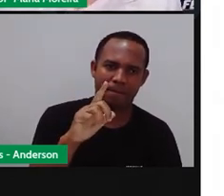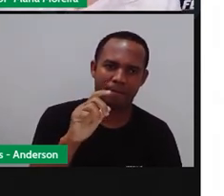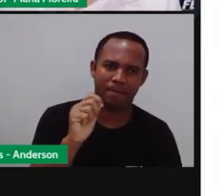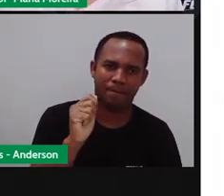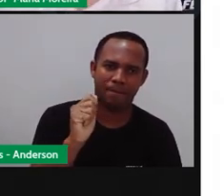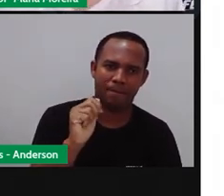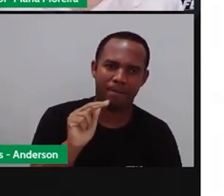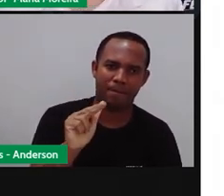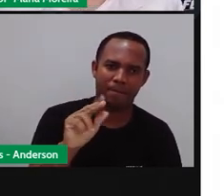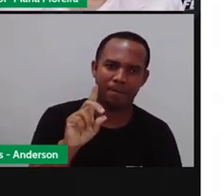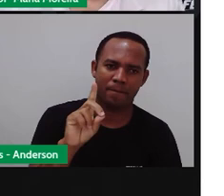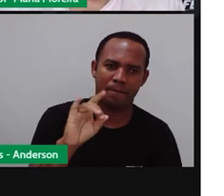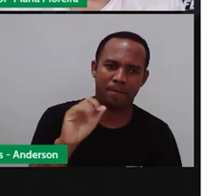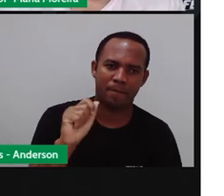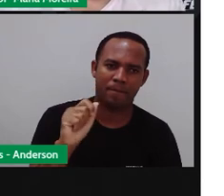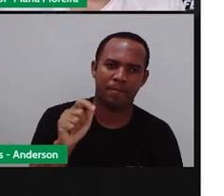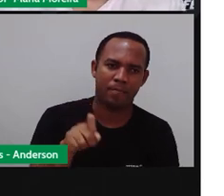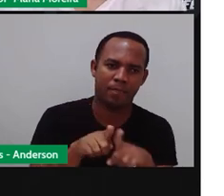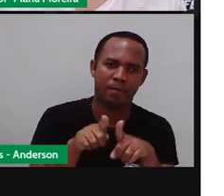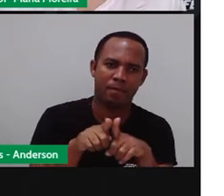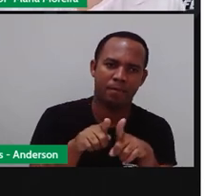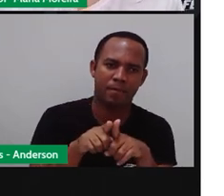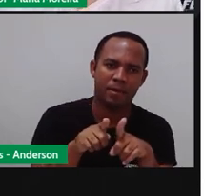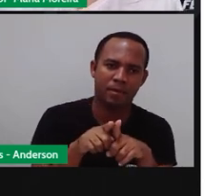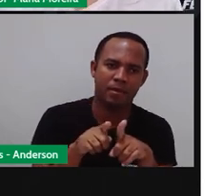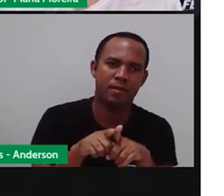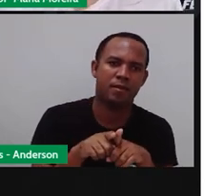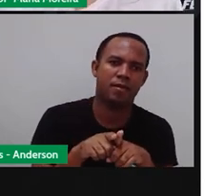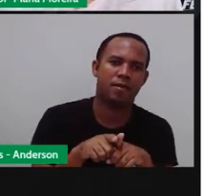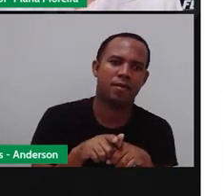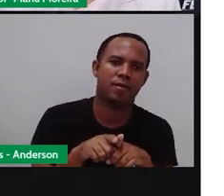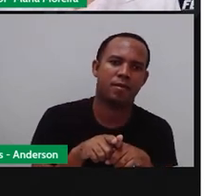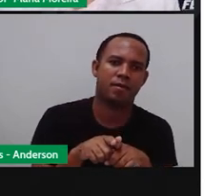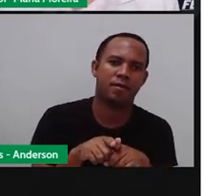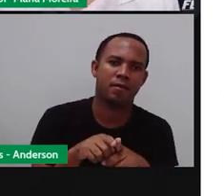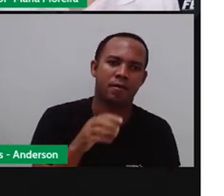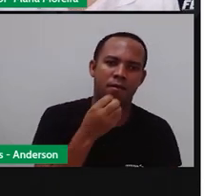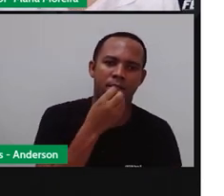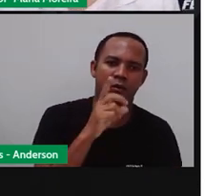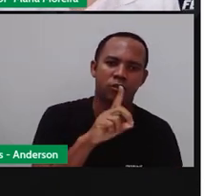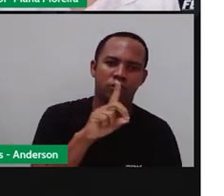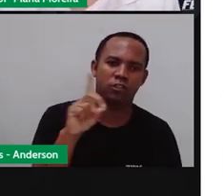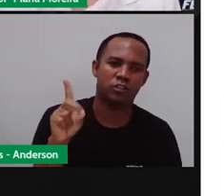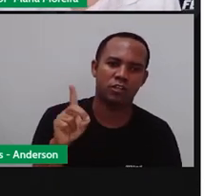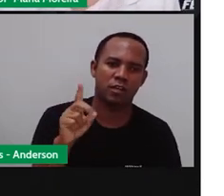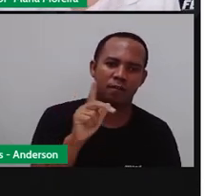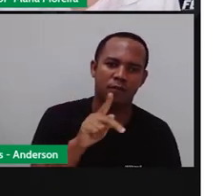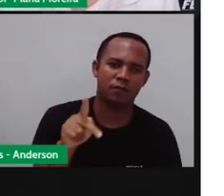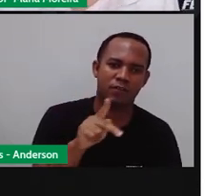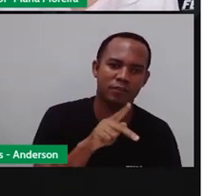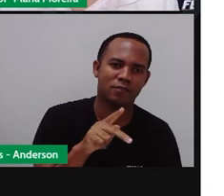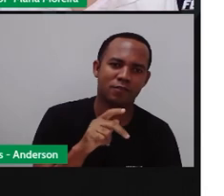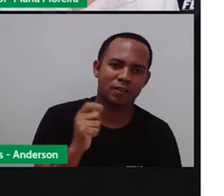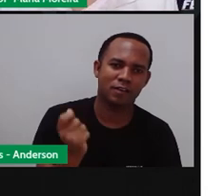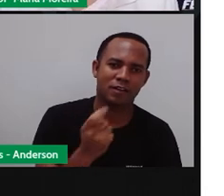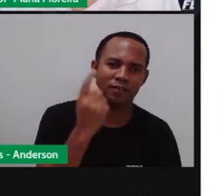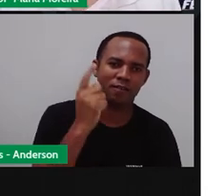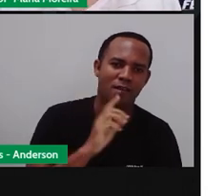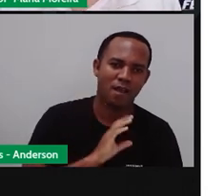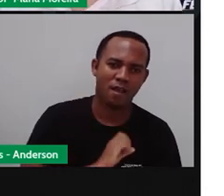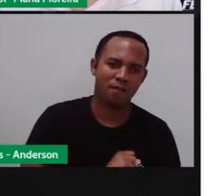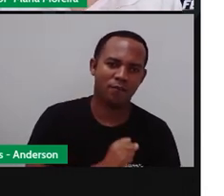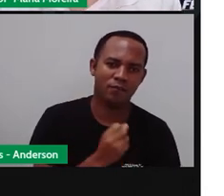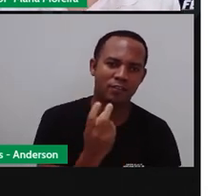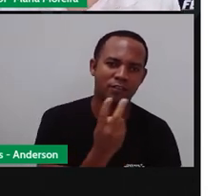né? Biel, acredito que é o nome do irmão aí de Maria Eduarda. Bom dia, professora Maria e professor Anderson. Amo as aulas